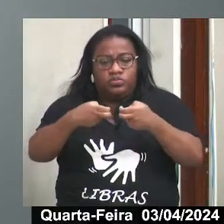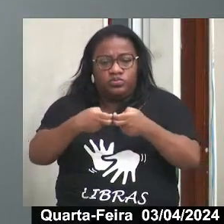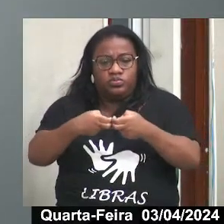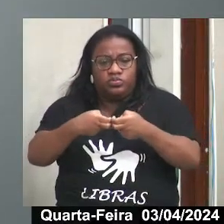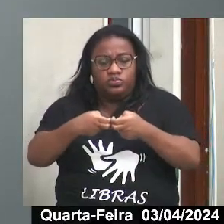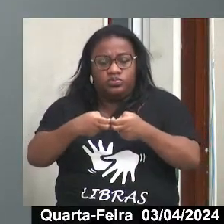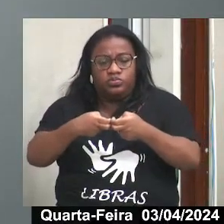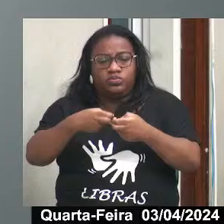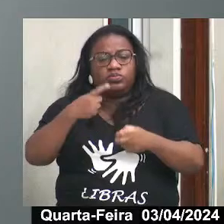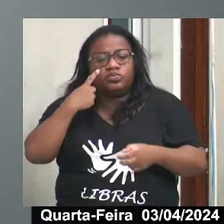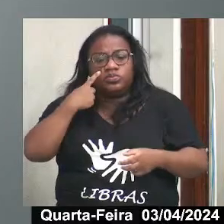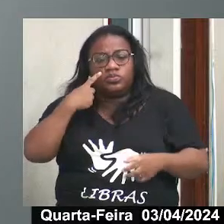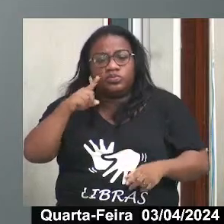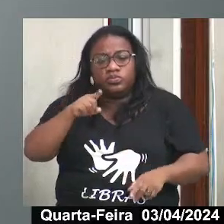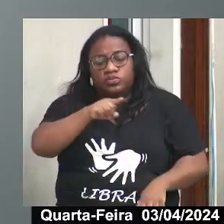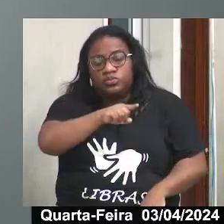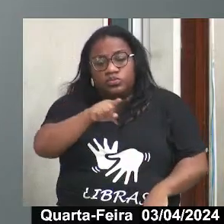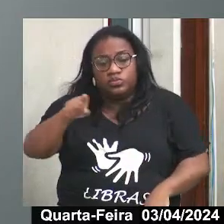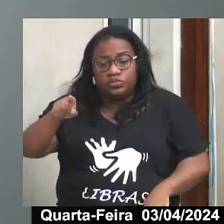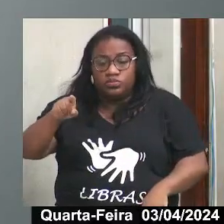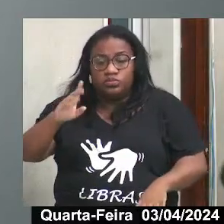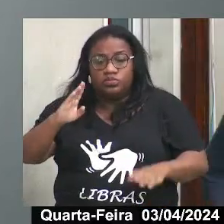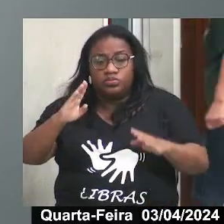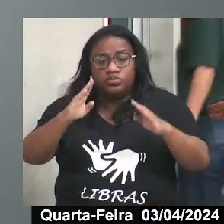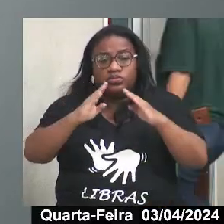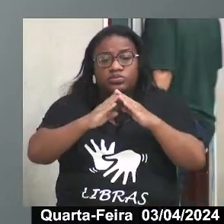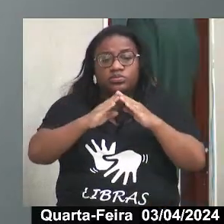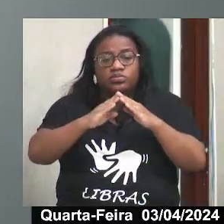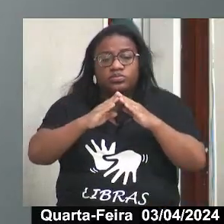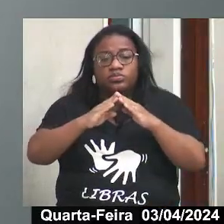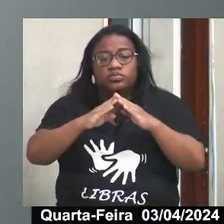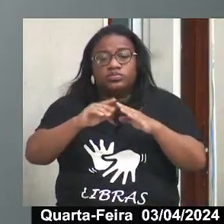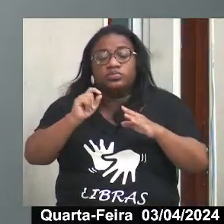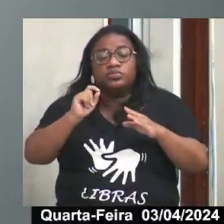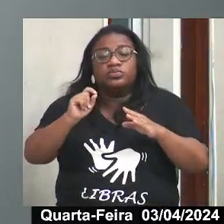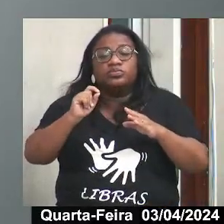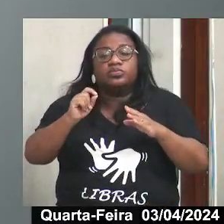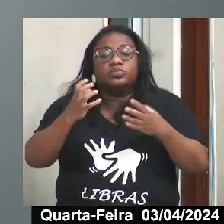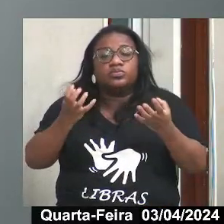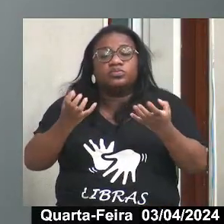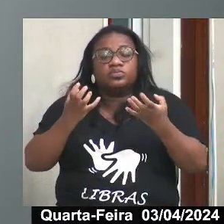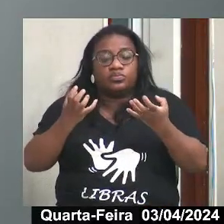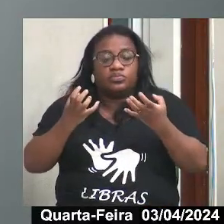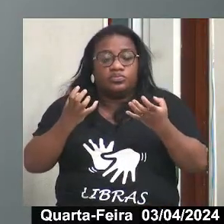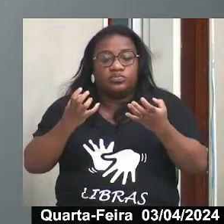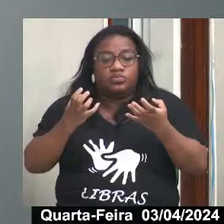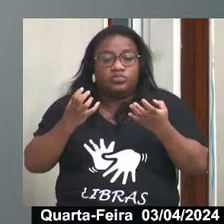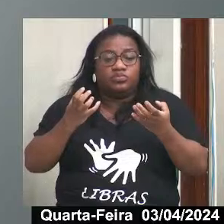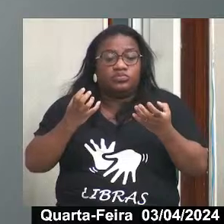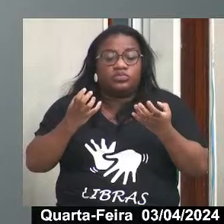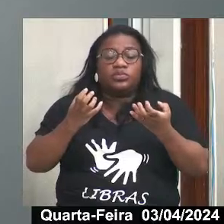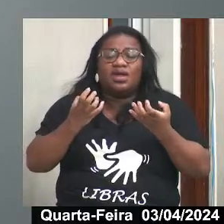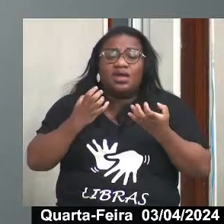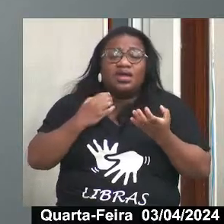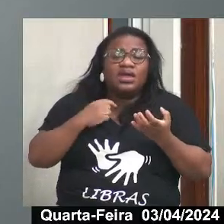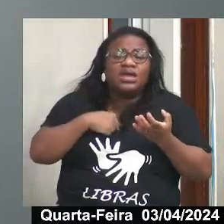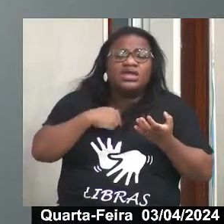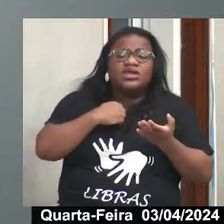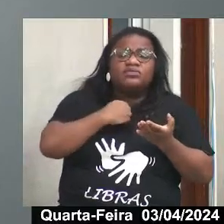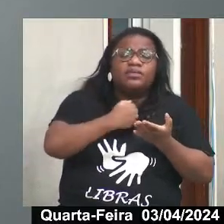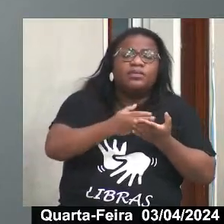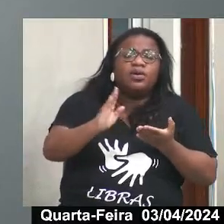E eu coloco a dúvida para você que está em casa: a quem interessa essa cassação? quem